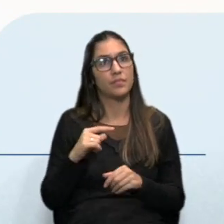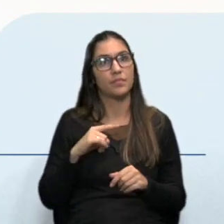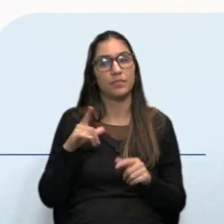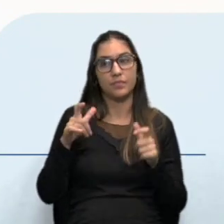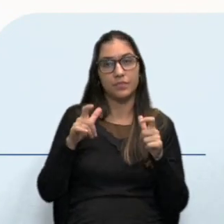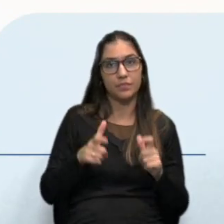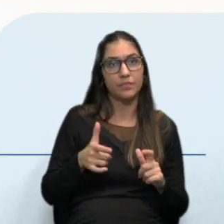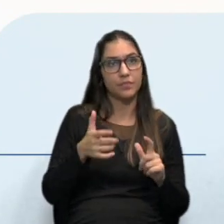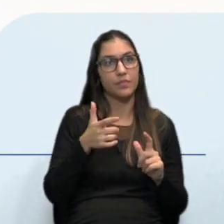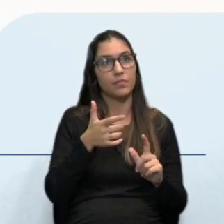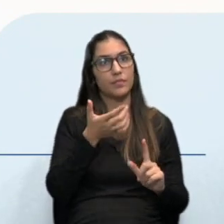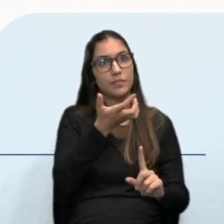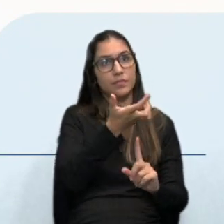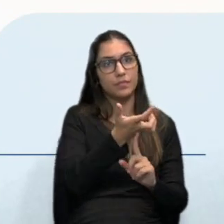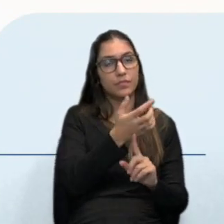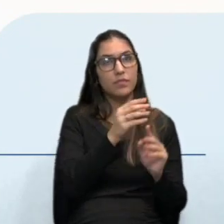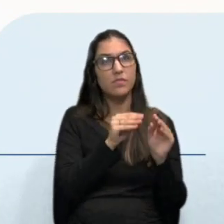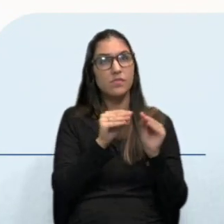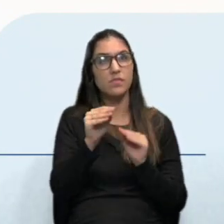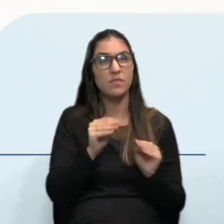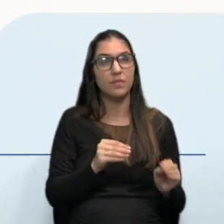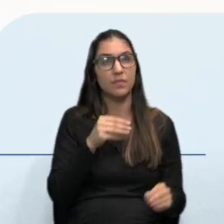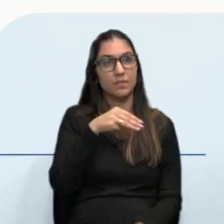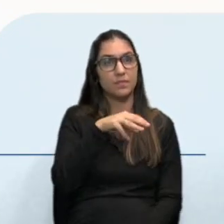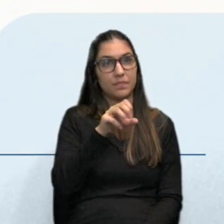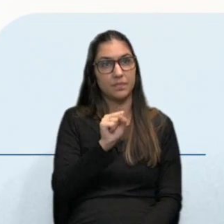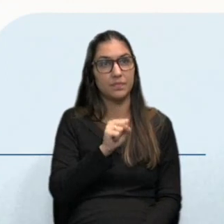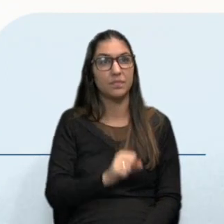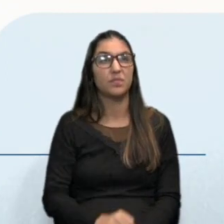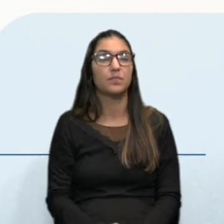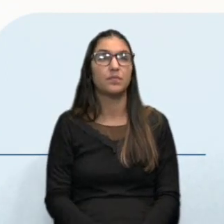móvel, a Mobile Station,